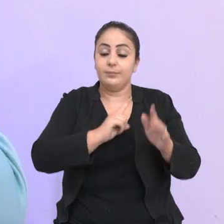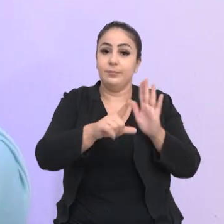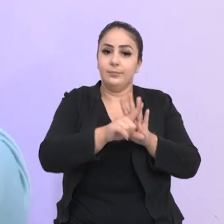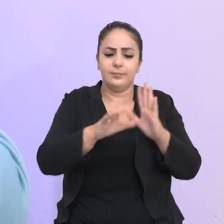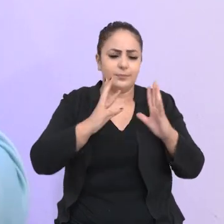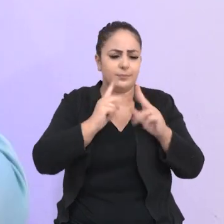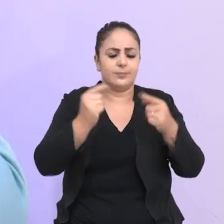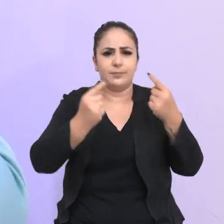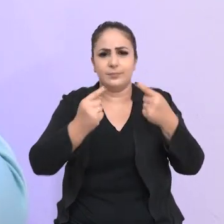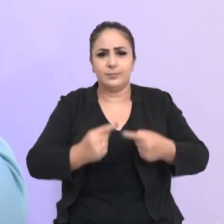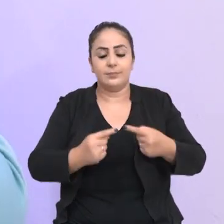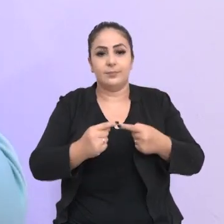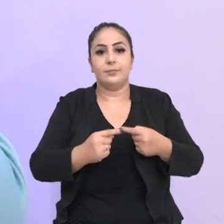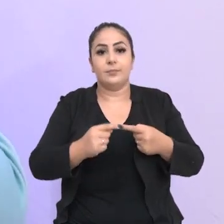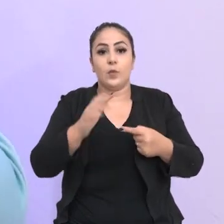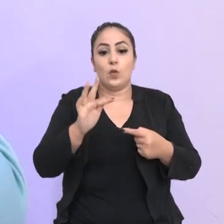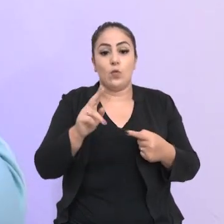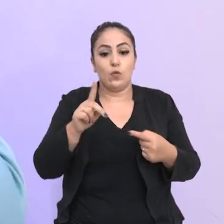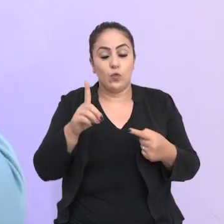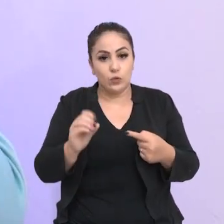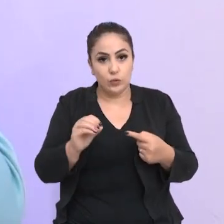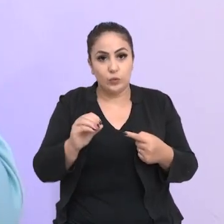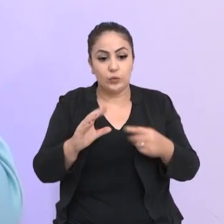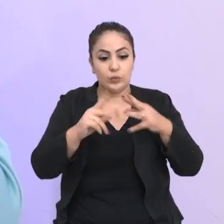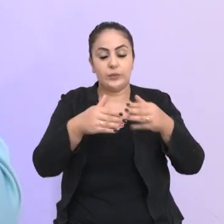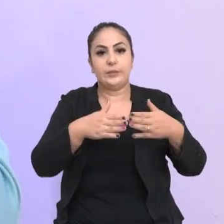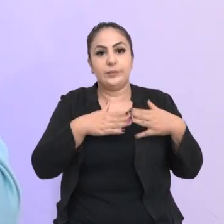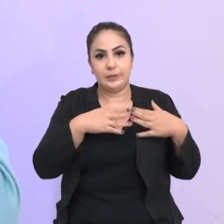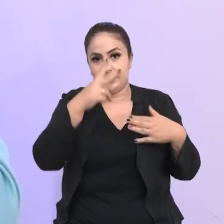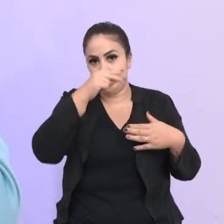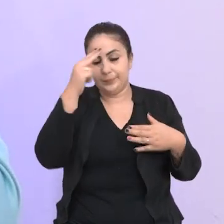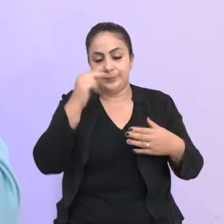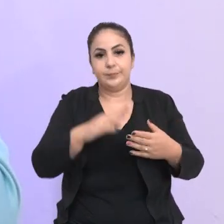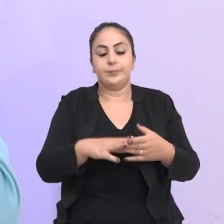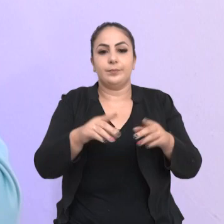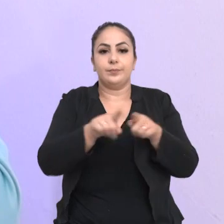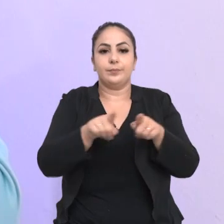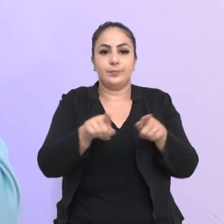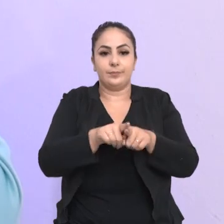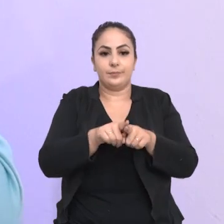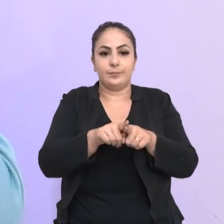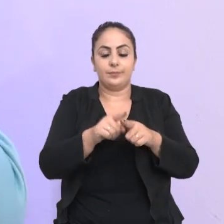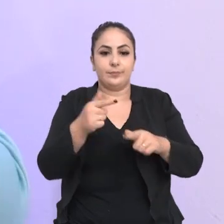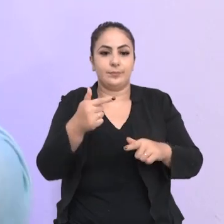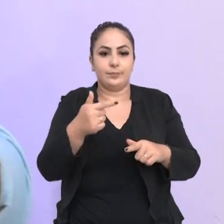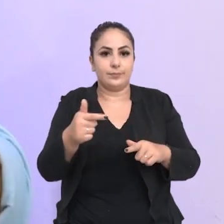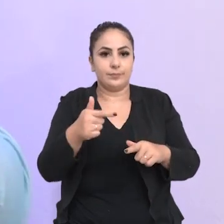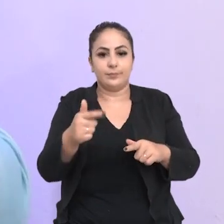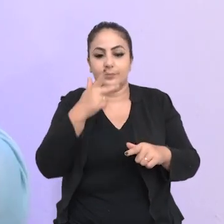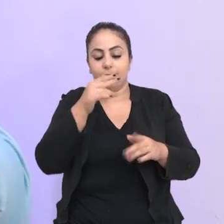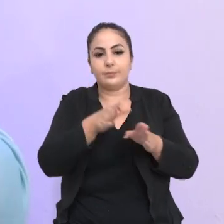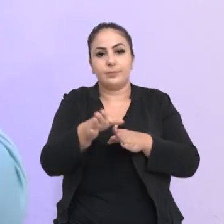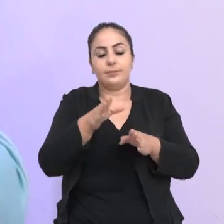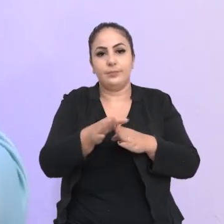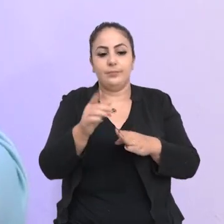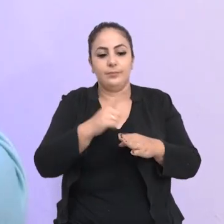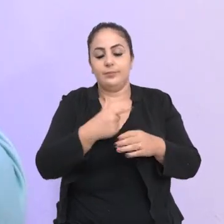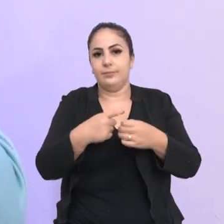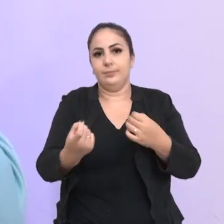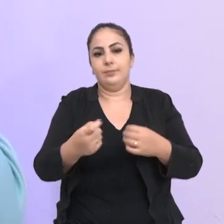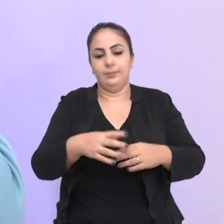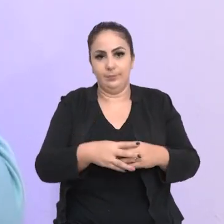a lei, existe toda uma estrutura, um fundo de defesa municipal e o Conselho